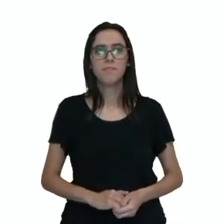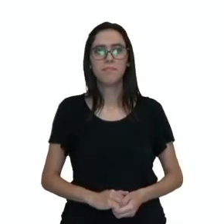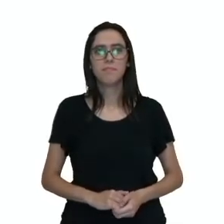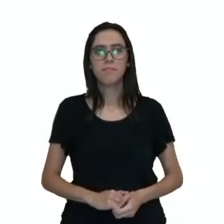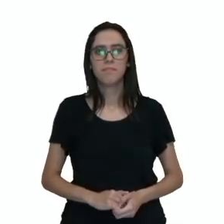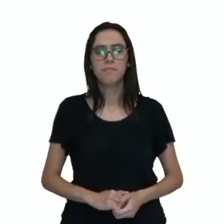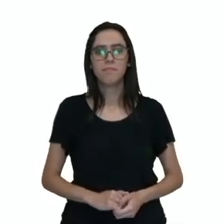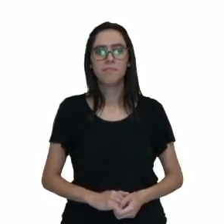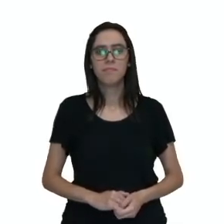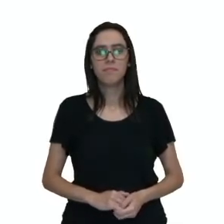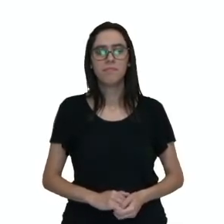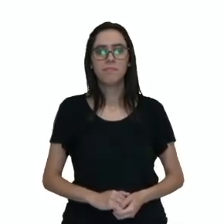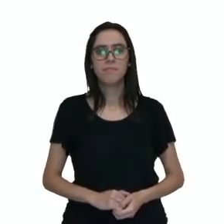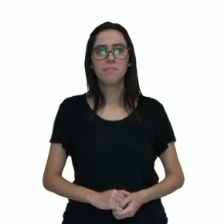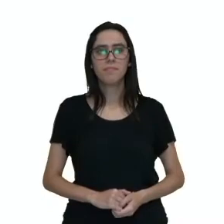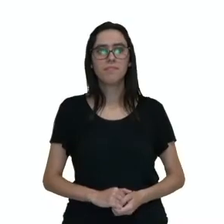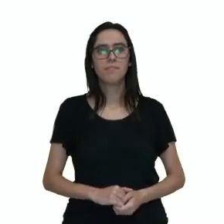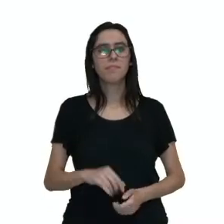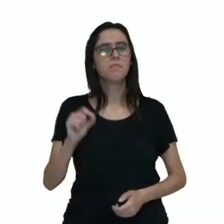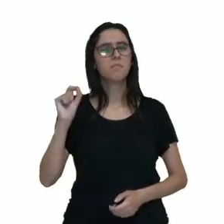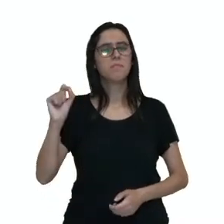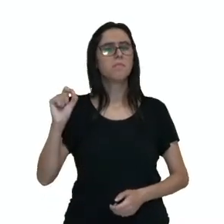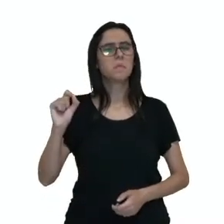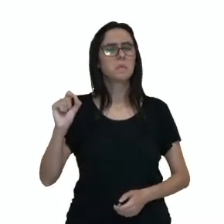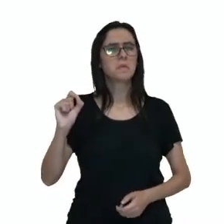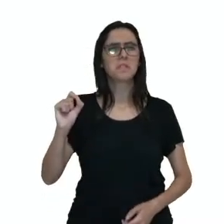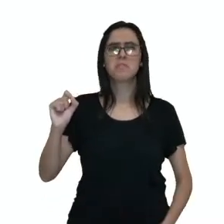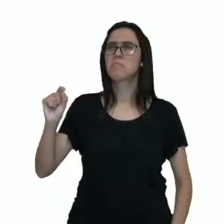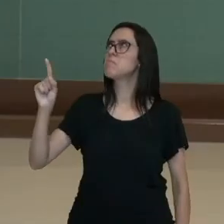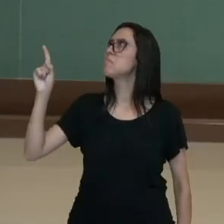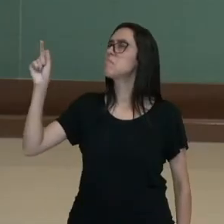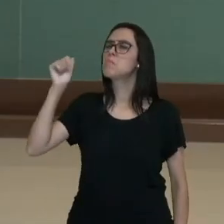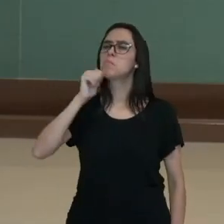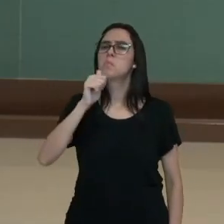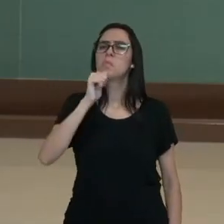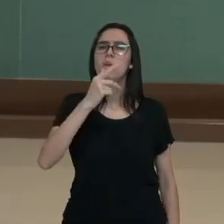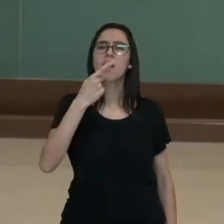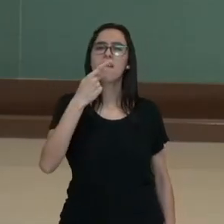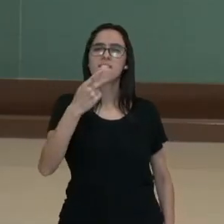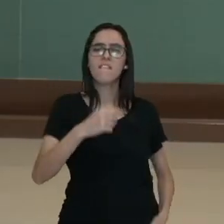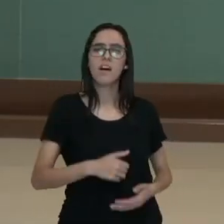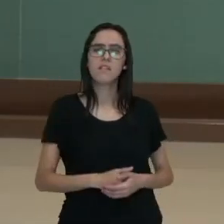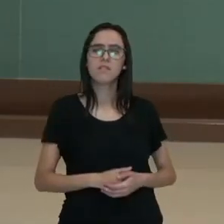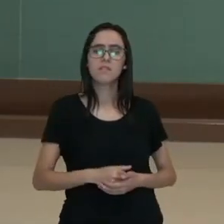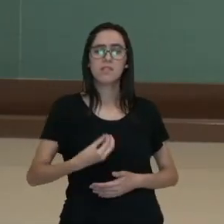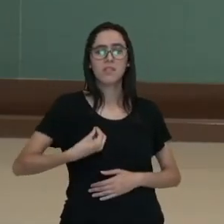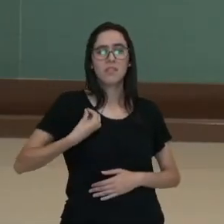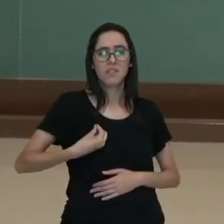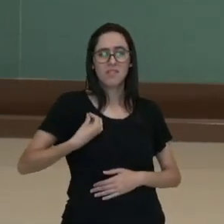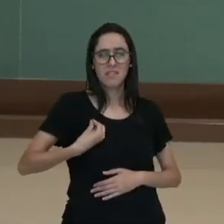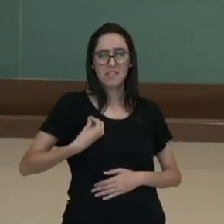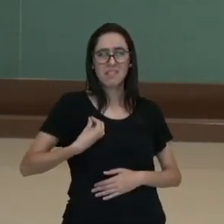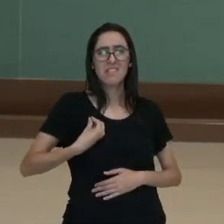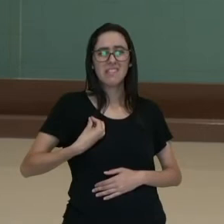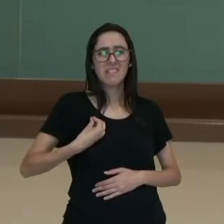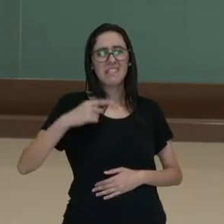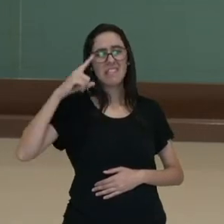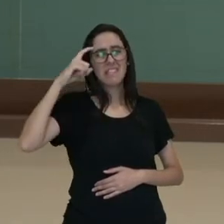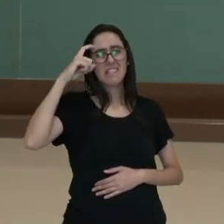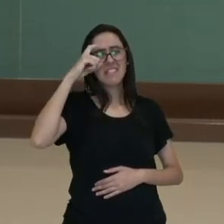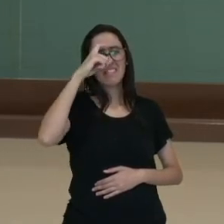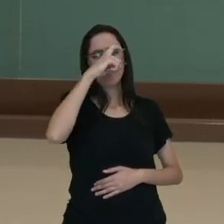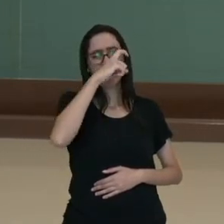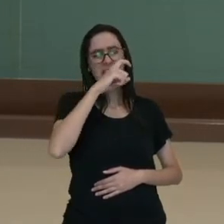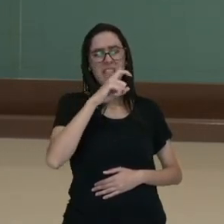tenga preço. Então vamos ver aqui o que ela está falando. O que mais te cansa na vida não é o